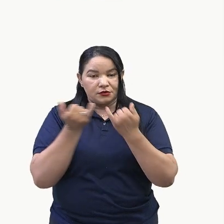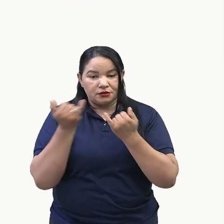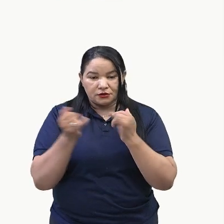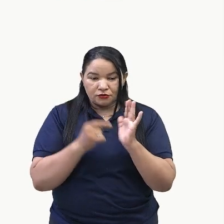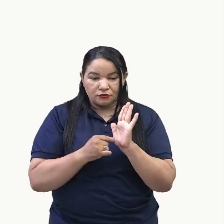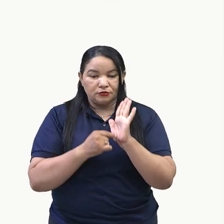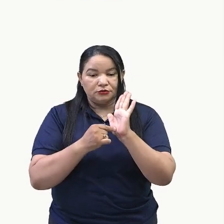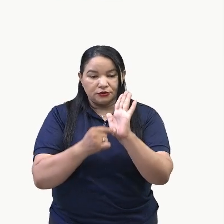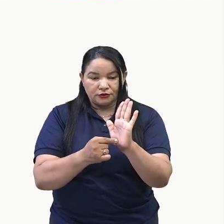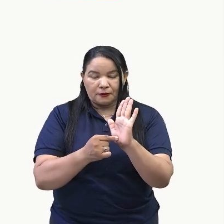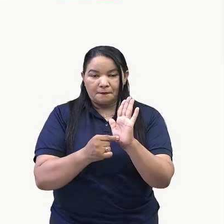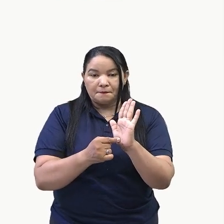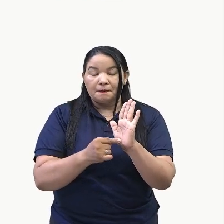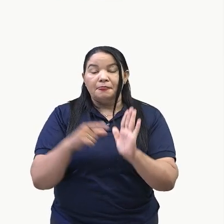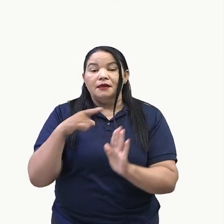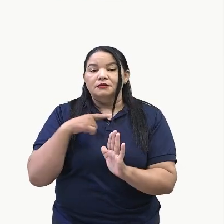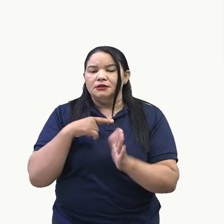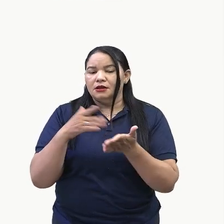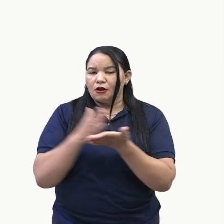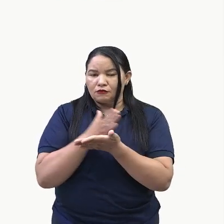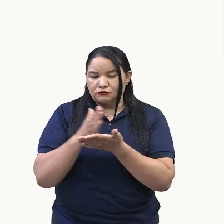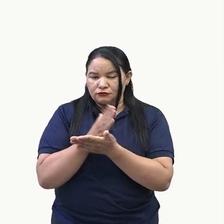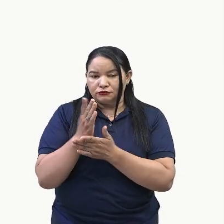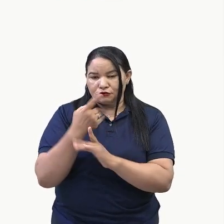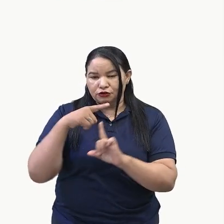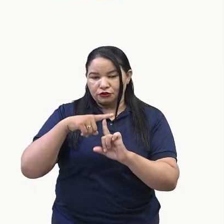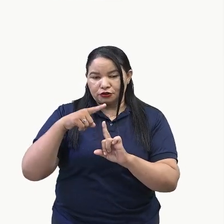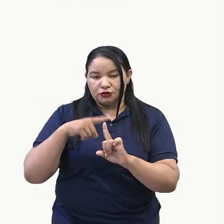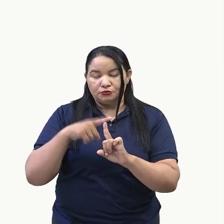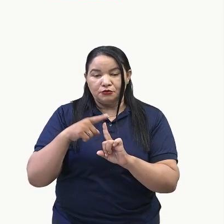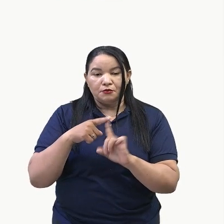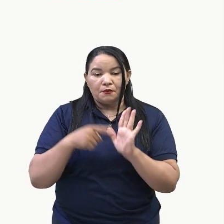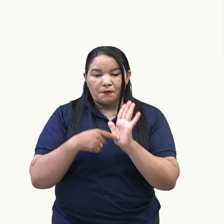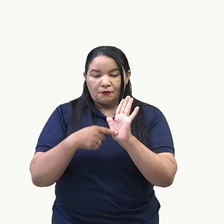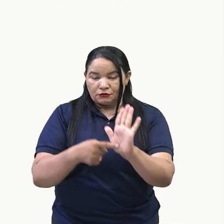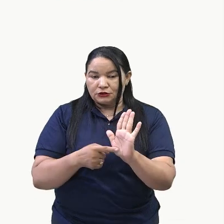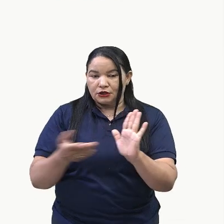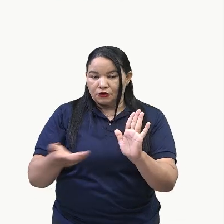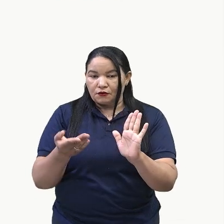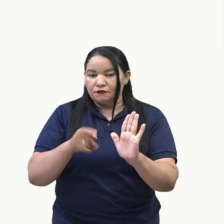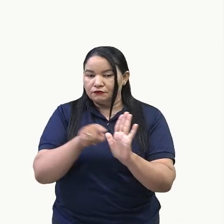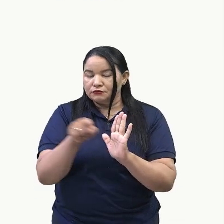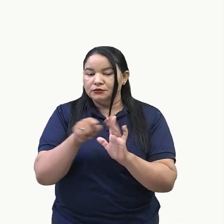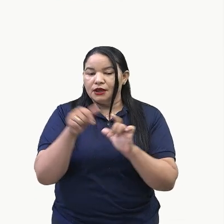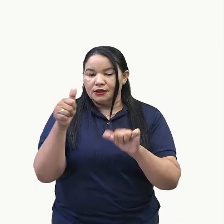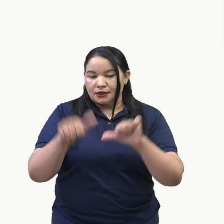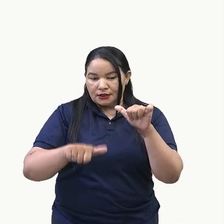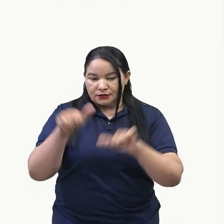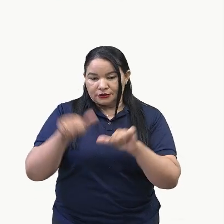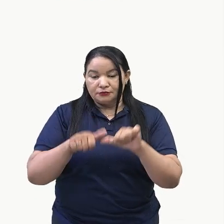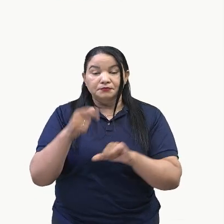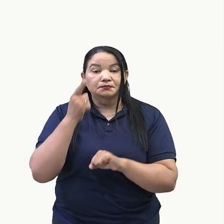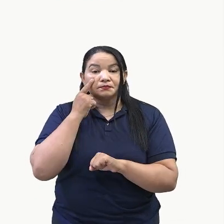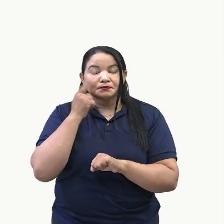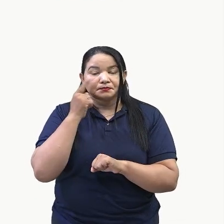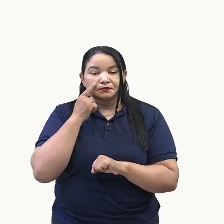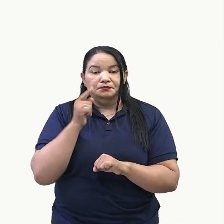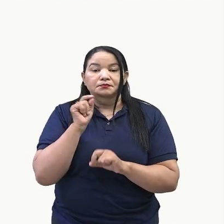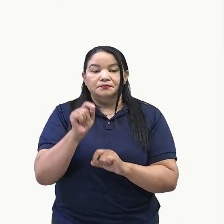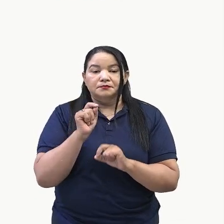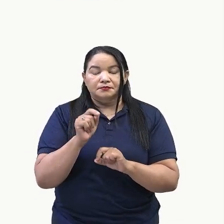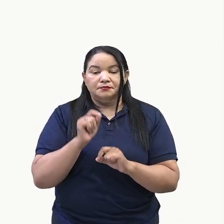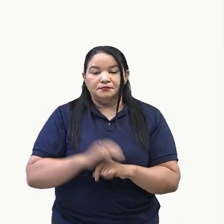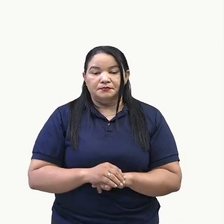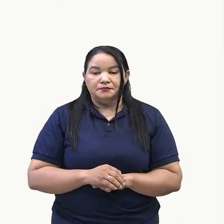apresentadas. Tem aqui alguns tipos de gráficos para a gente analisar e eu vou começar com o gráfico de linhas, né? Olha,